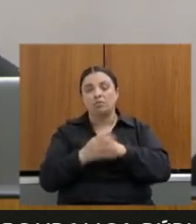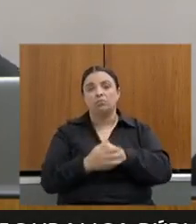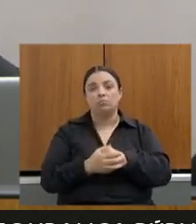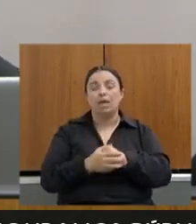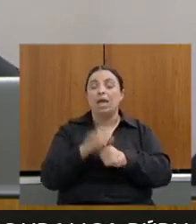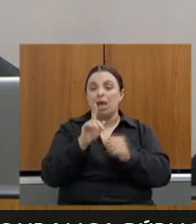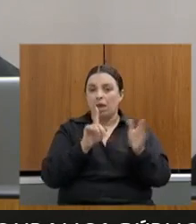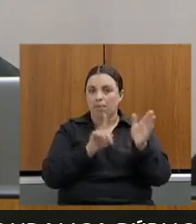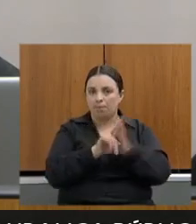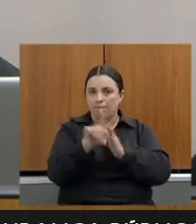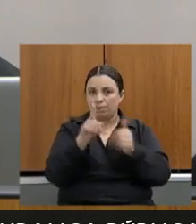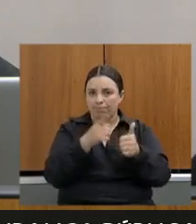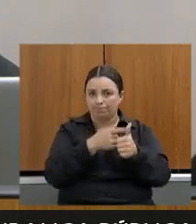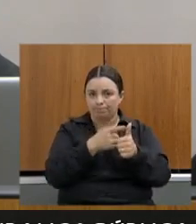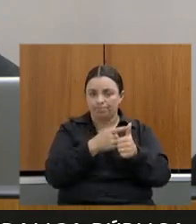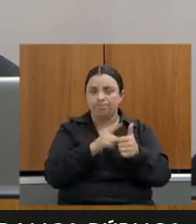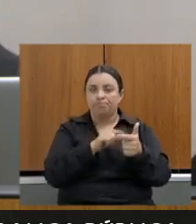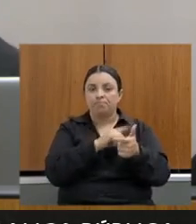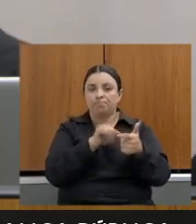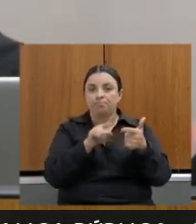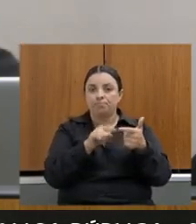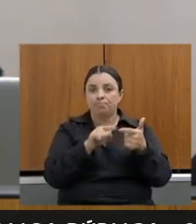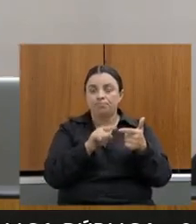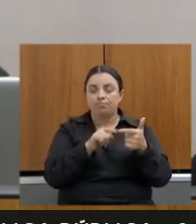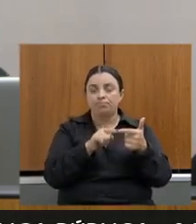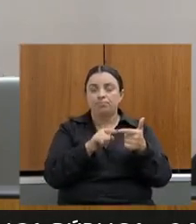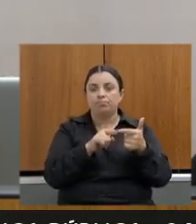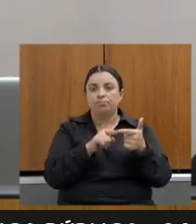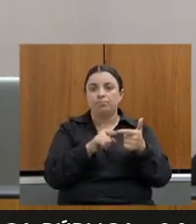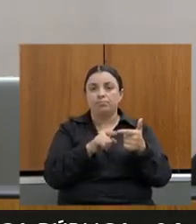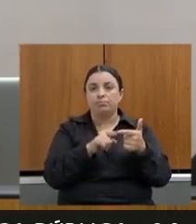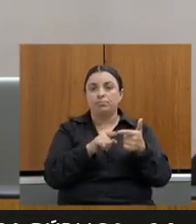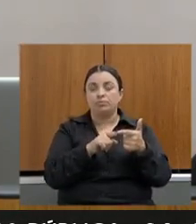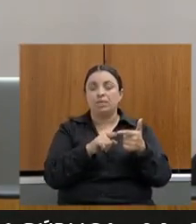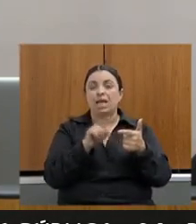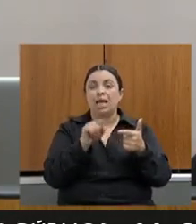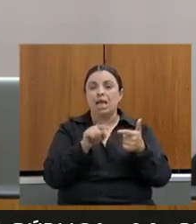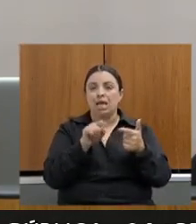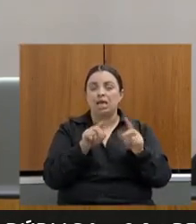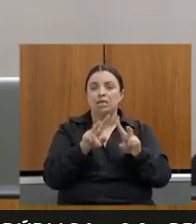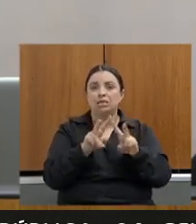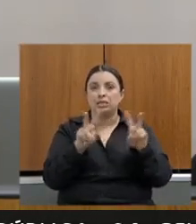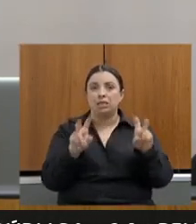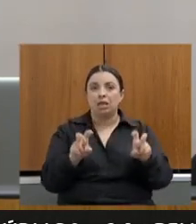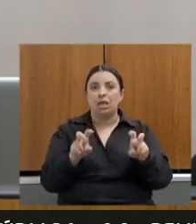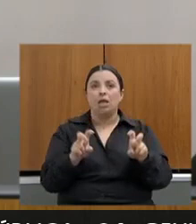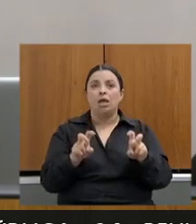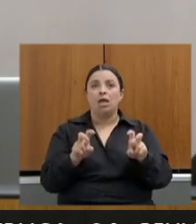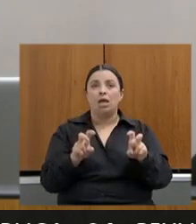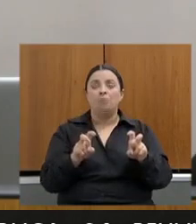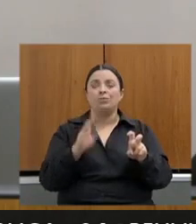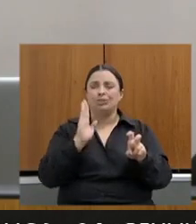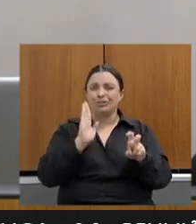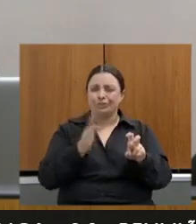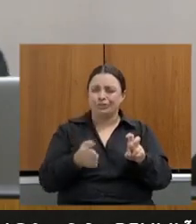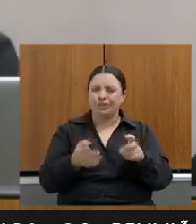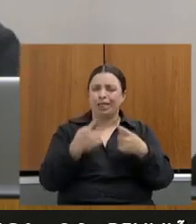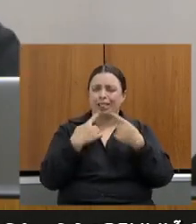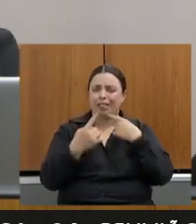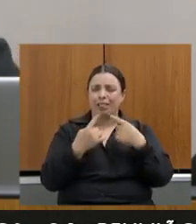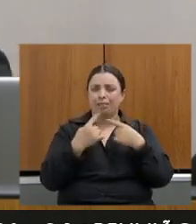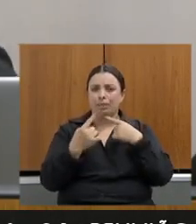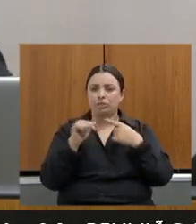é também é esse assunto o secretário Foi Por demais da batida aqui